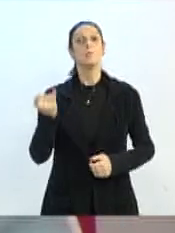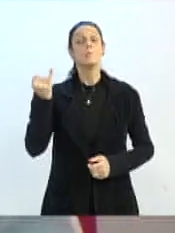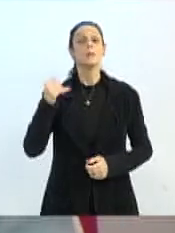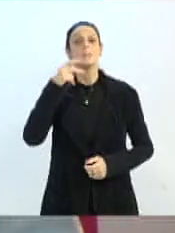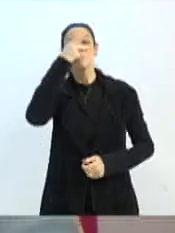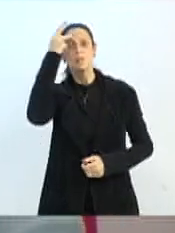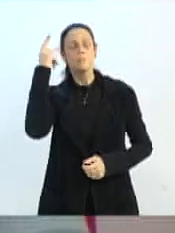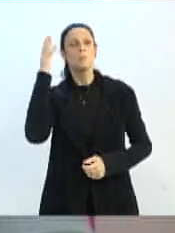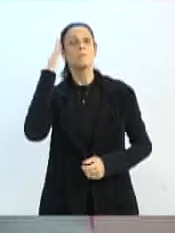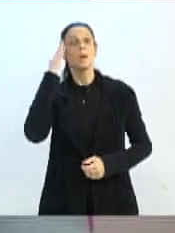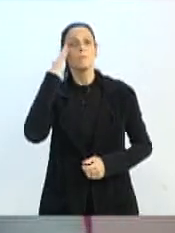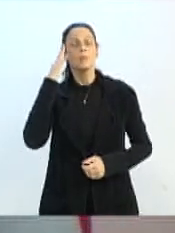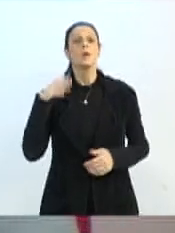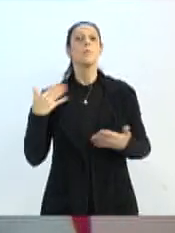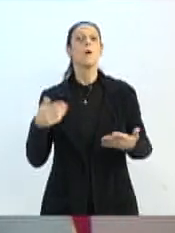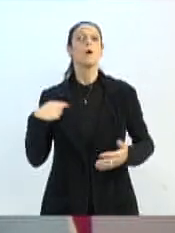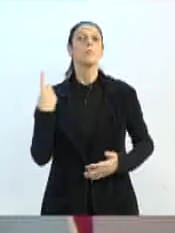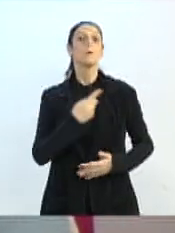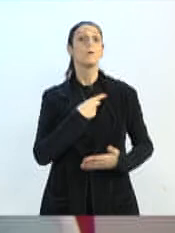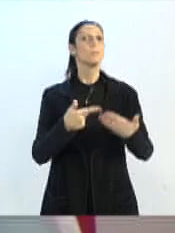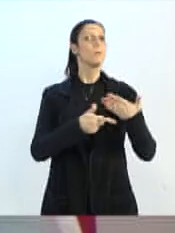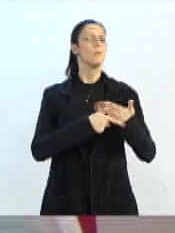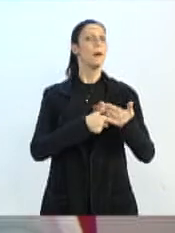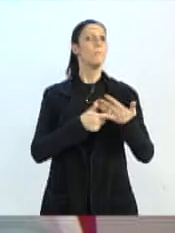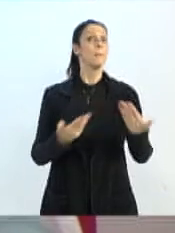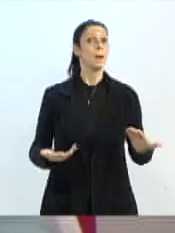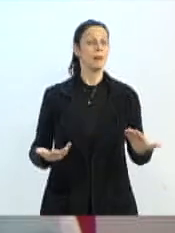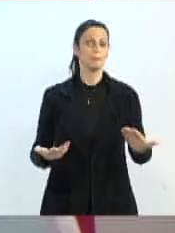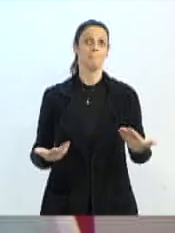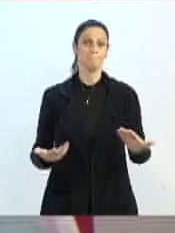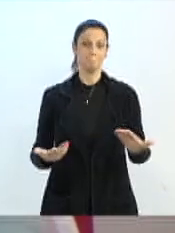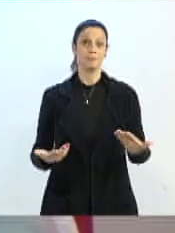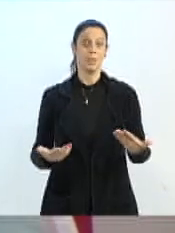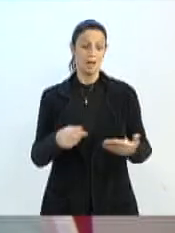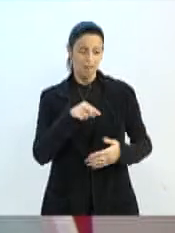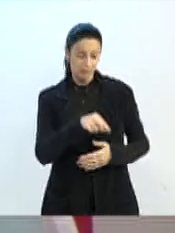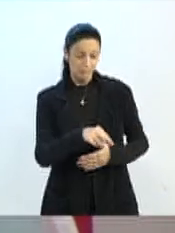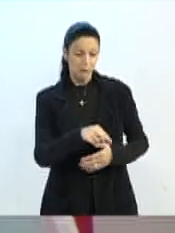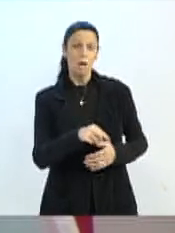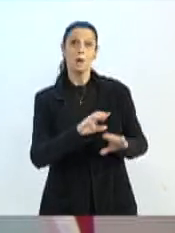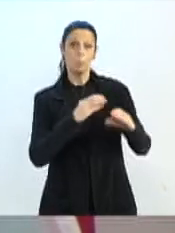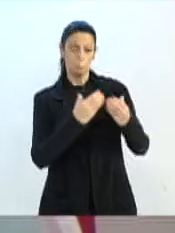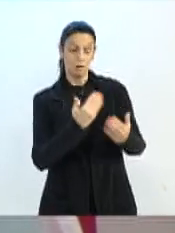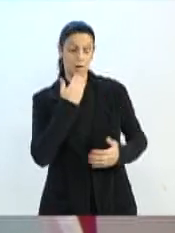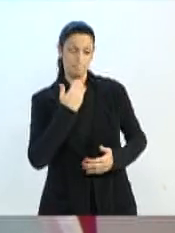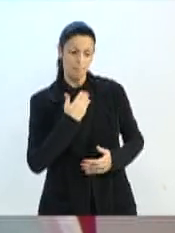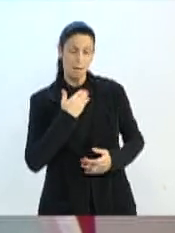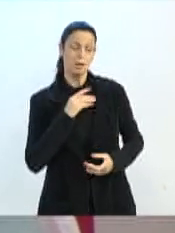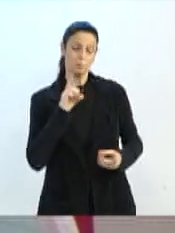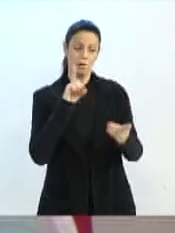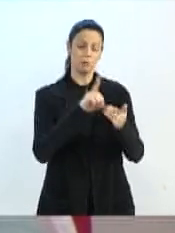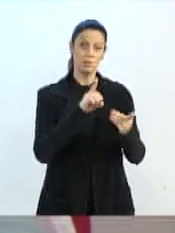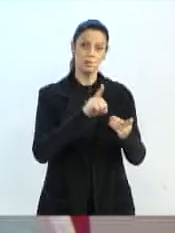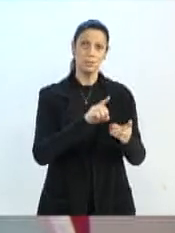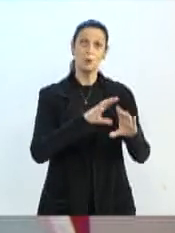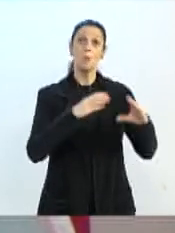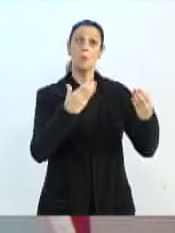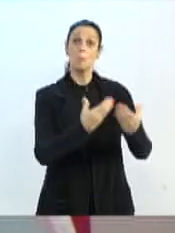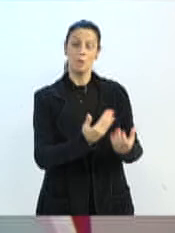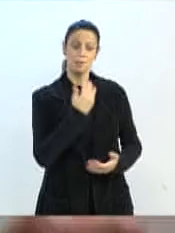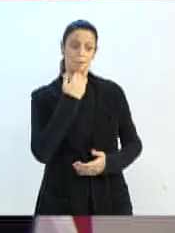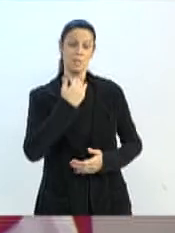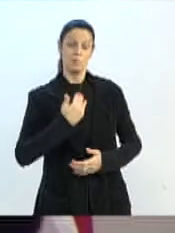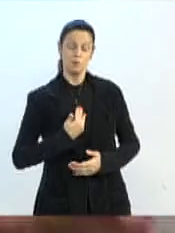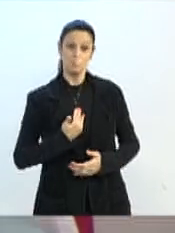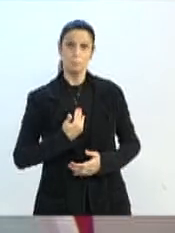o papel nosso enquanto vereador, que é atender a nossa comunidade. E quando a gente recebe da nossa comunidade algum pedido,